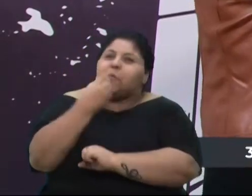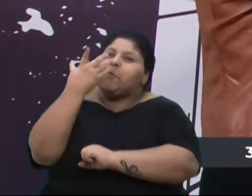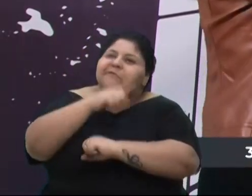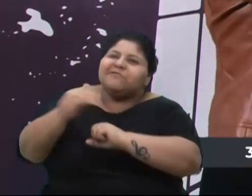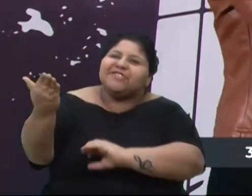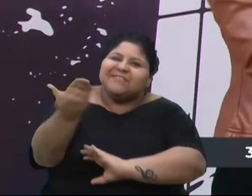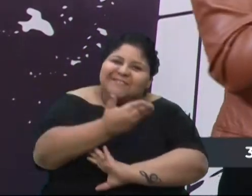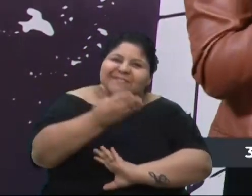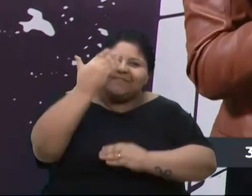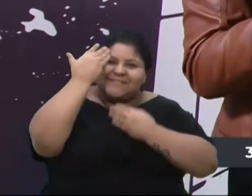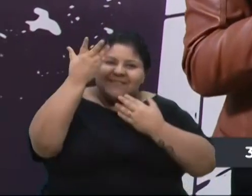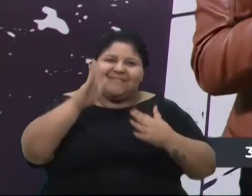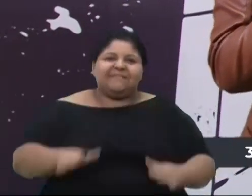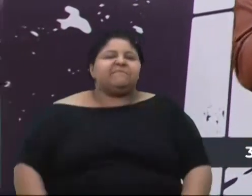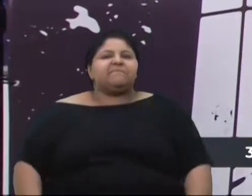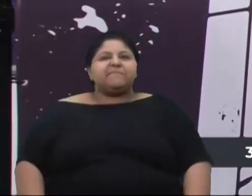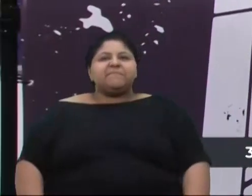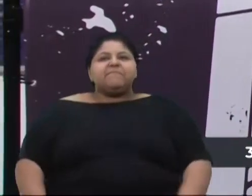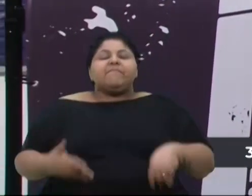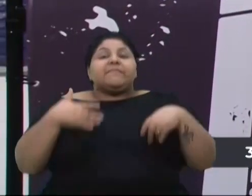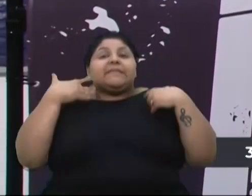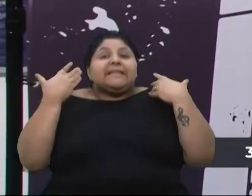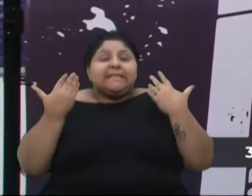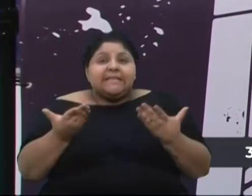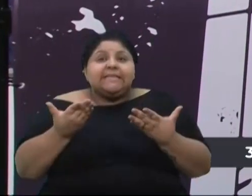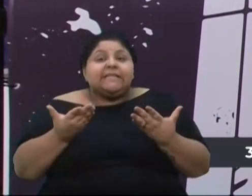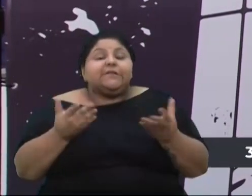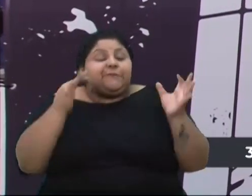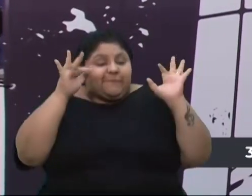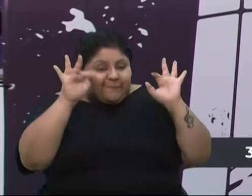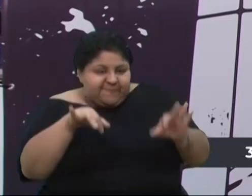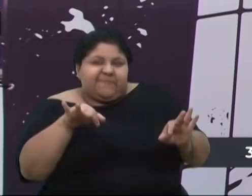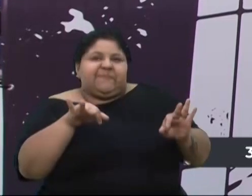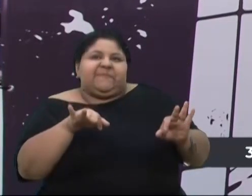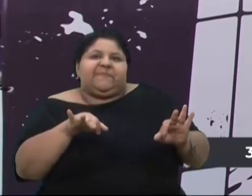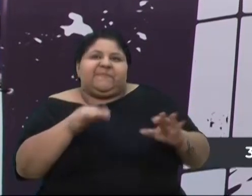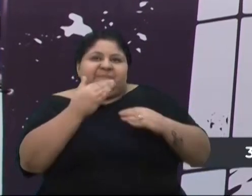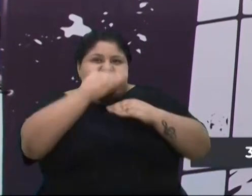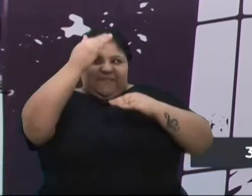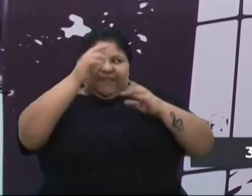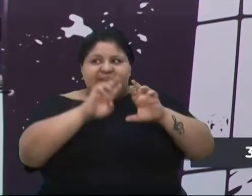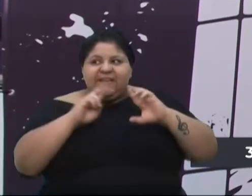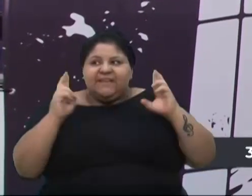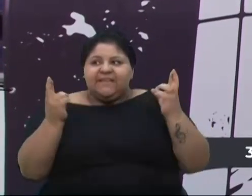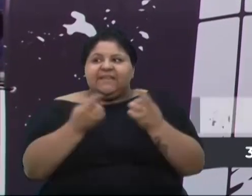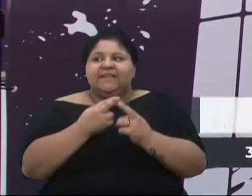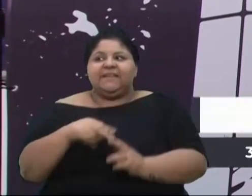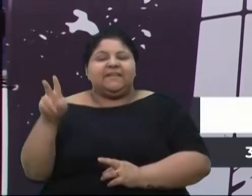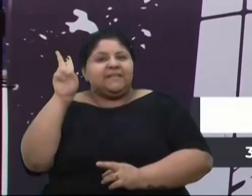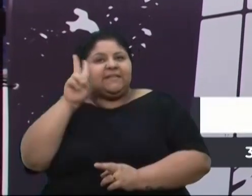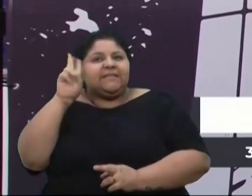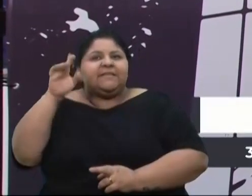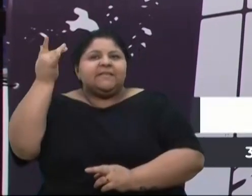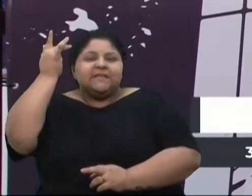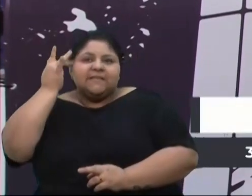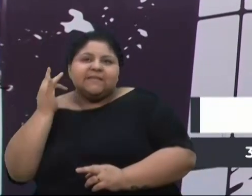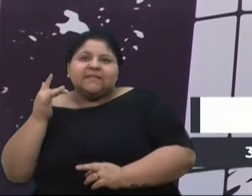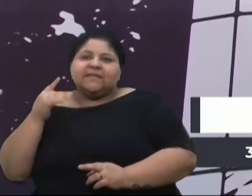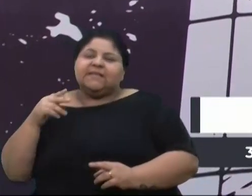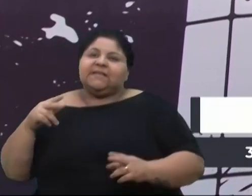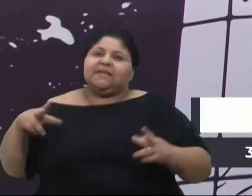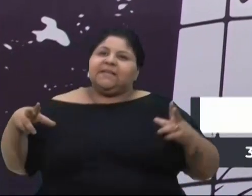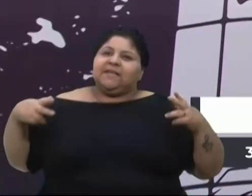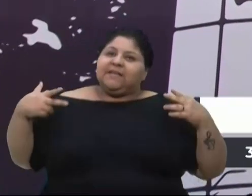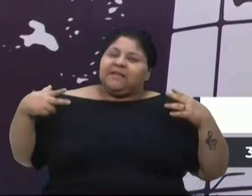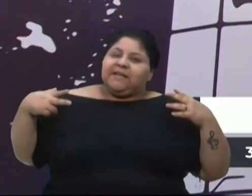todos. Obrigado. Então, a gente está finalizando mais uma sessão ordinária. Lembrando que amanhã, feriado, a